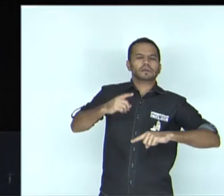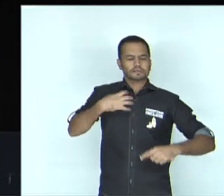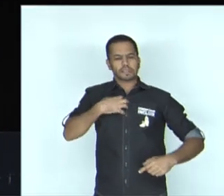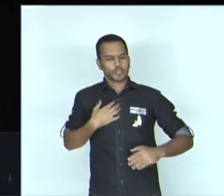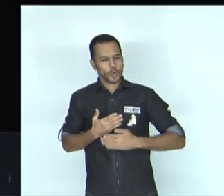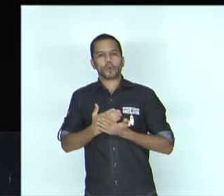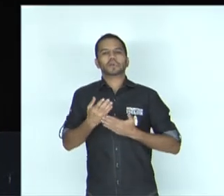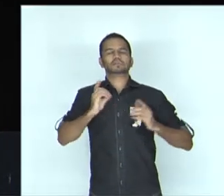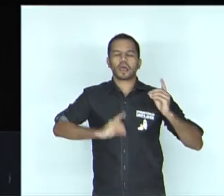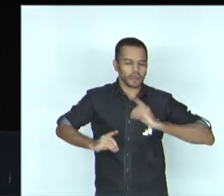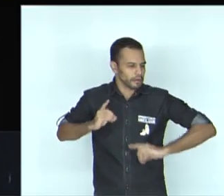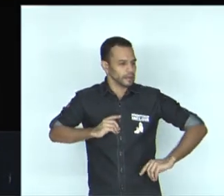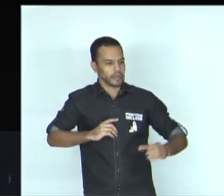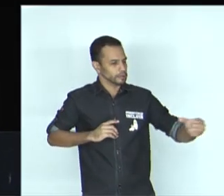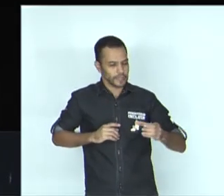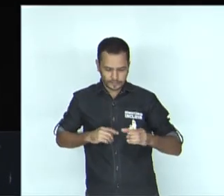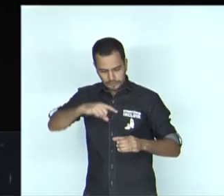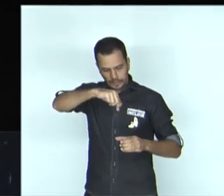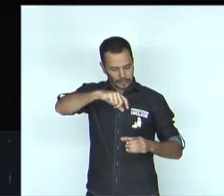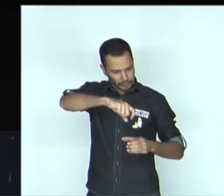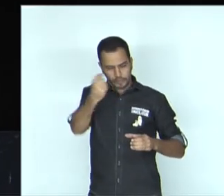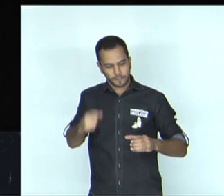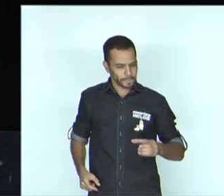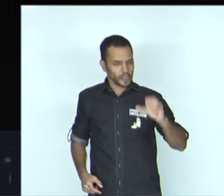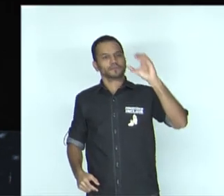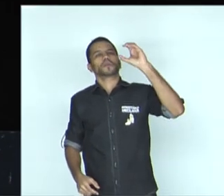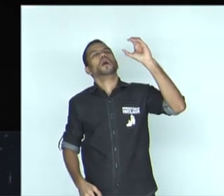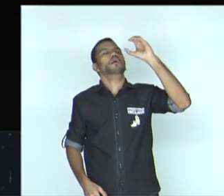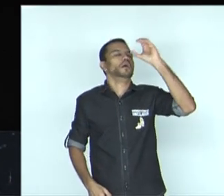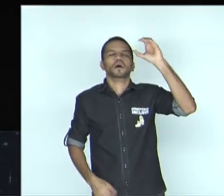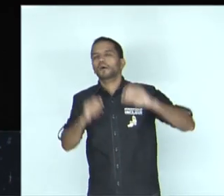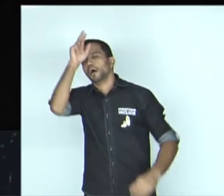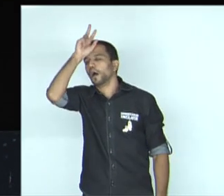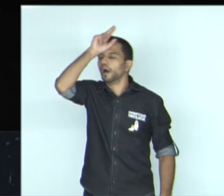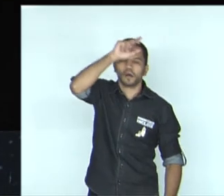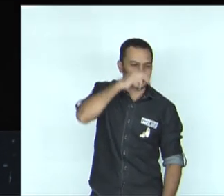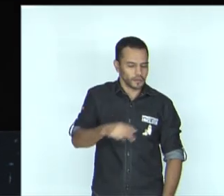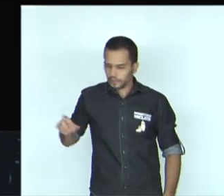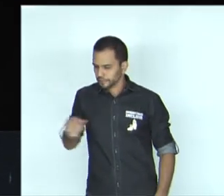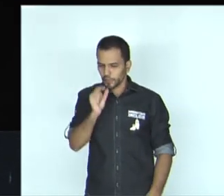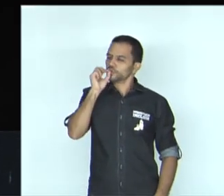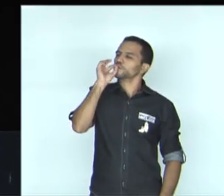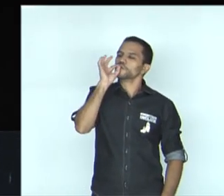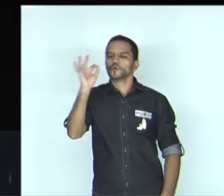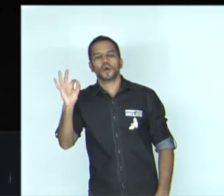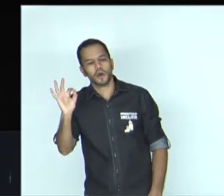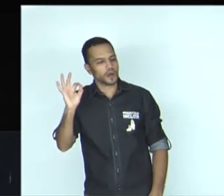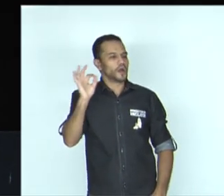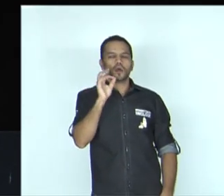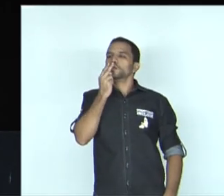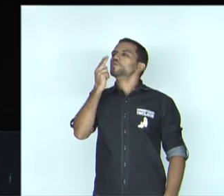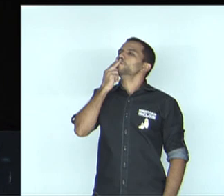depressão, você começa a beber, você começa a fumar, você começa a se drogar, você começa a se prostituir, você começa a